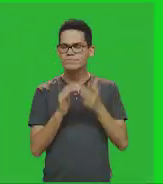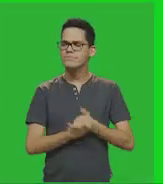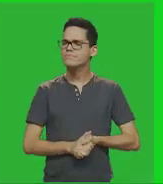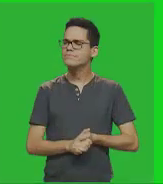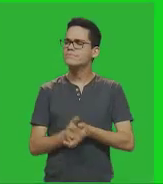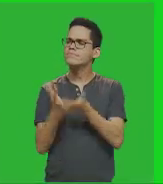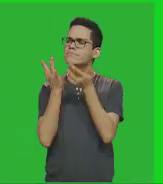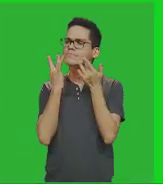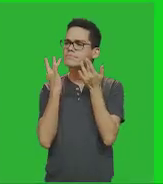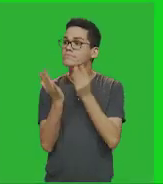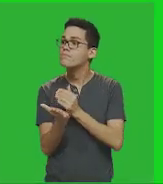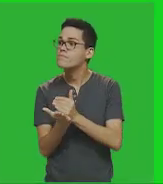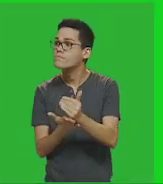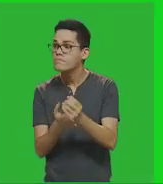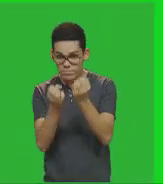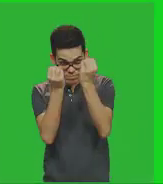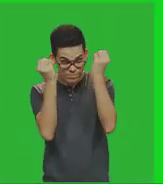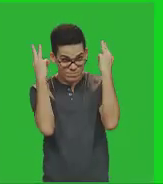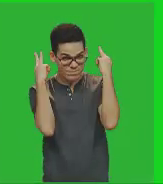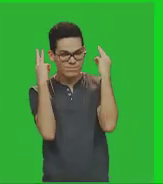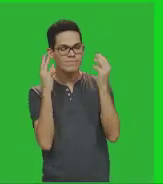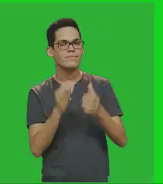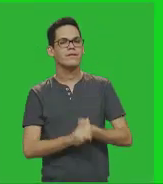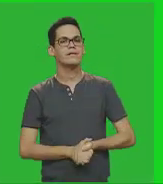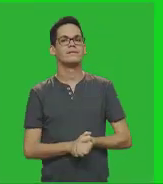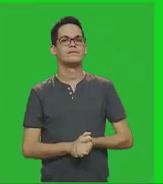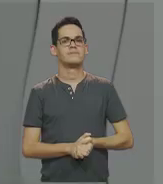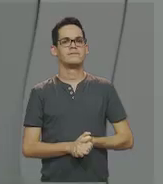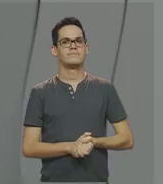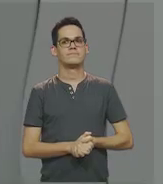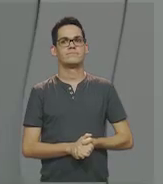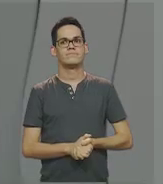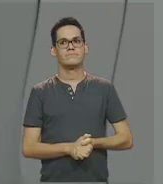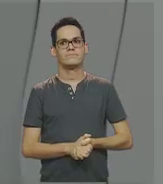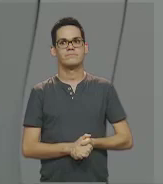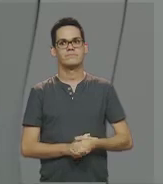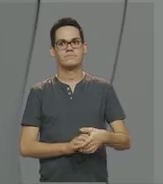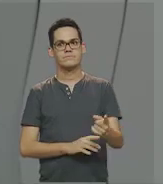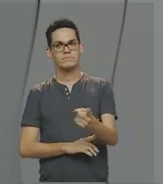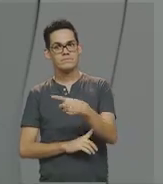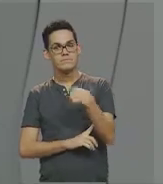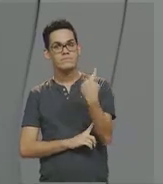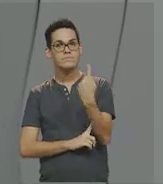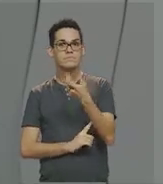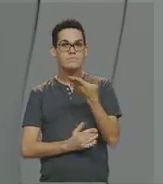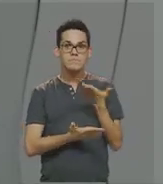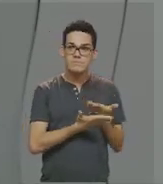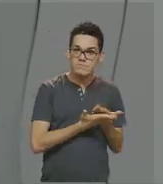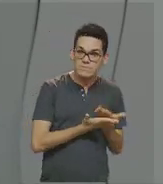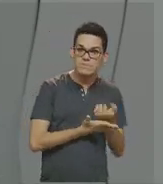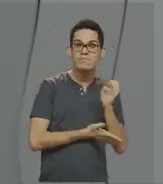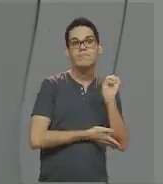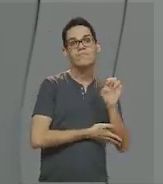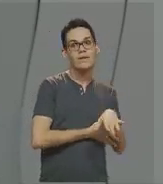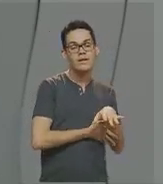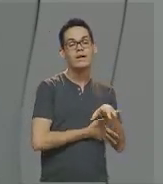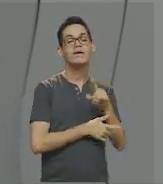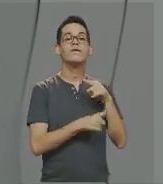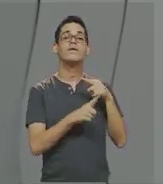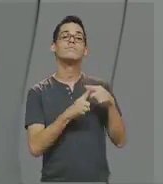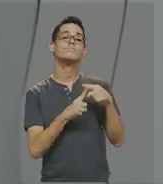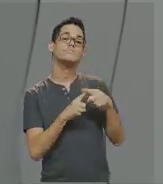teatro começou na Grécia, professor André? Bem, na perspectiva que a gente estudou, sim. A gente está